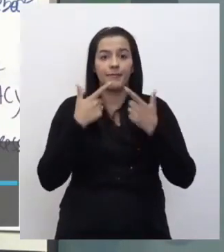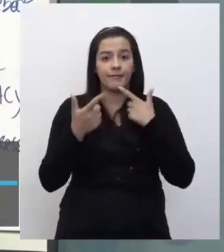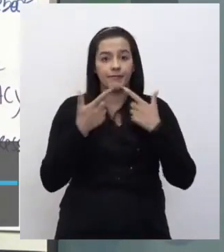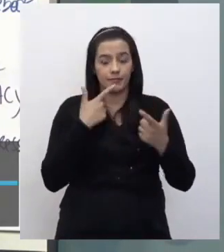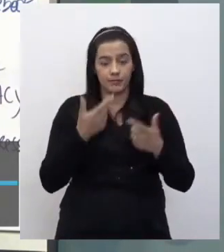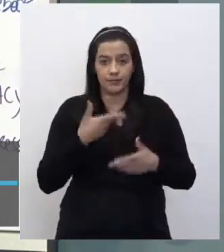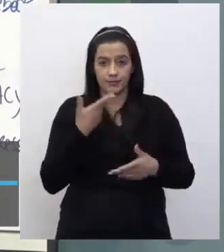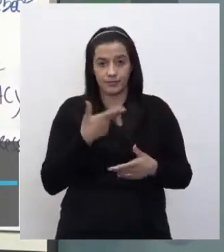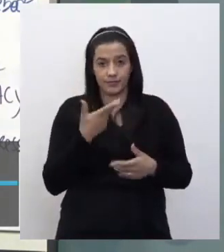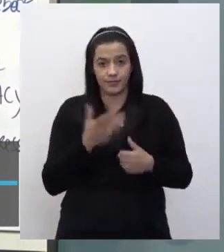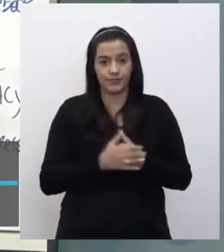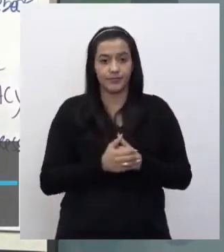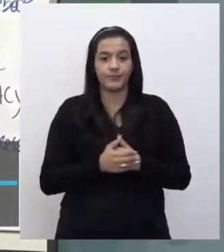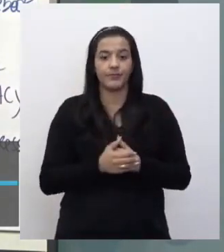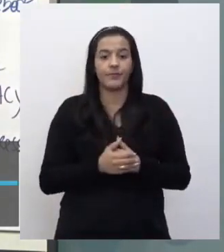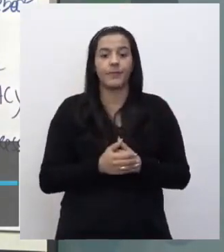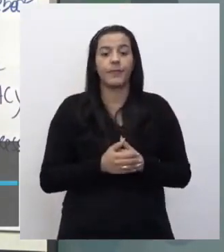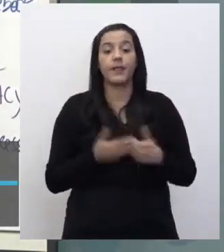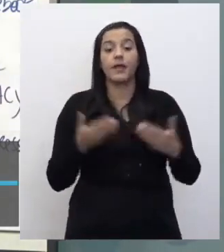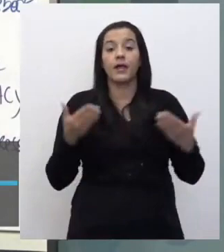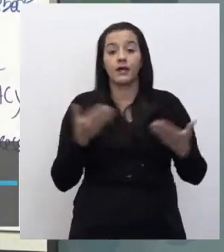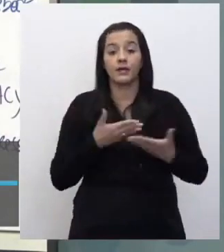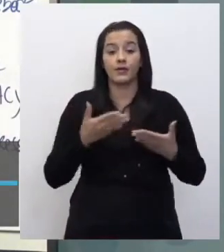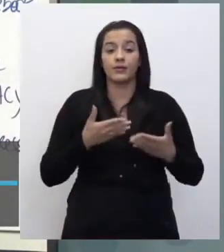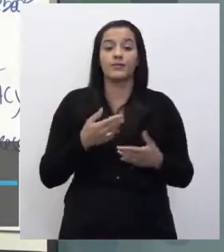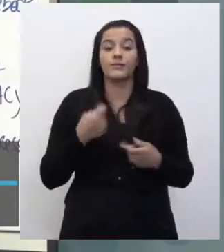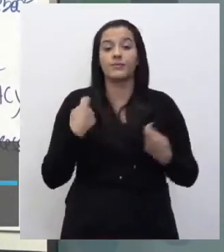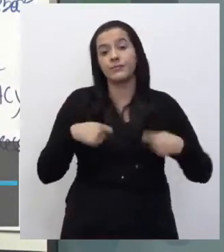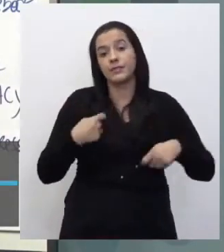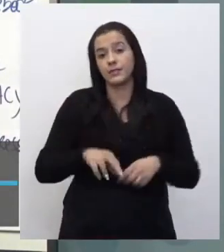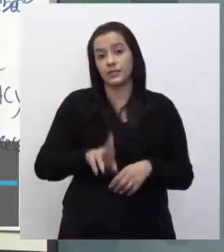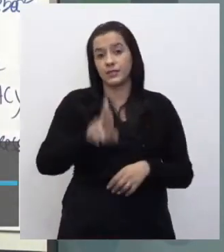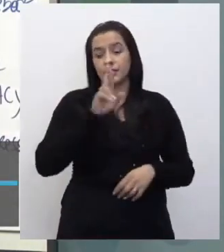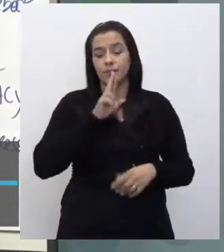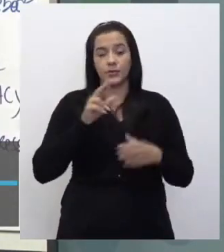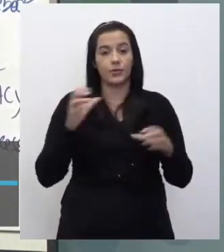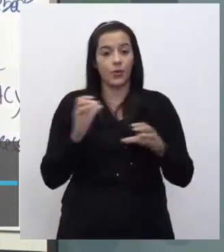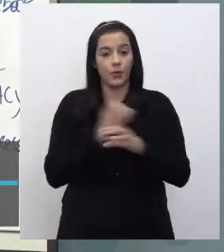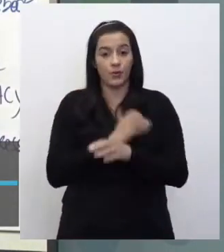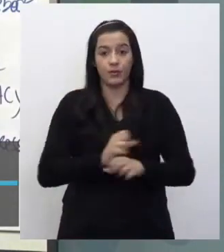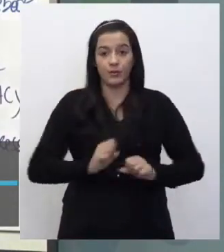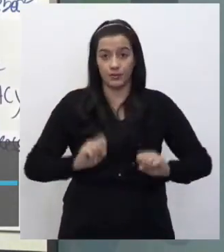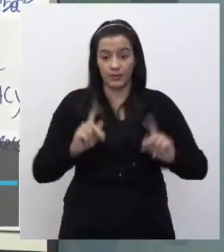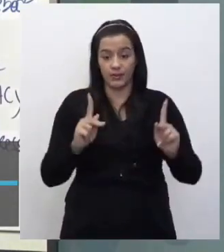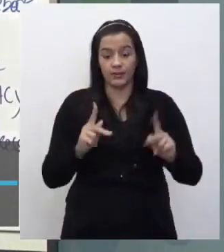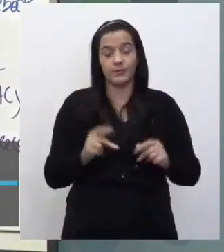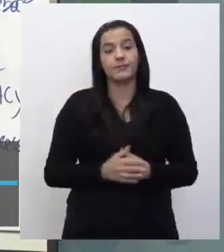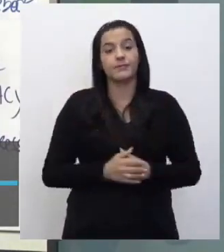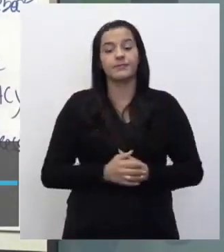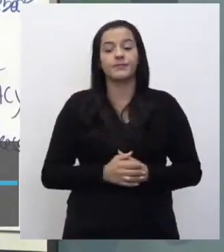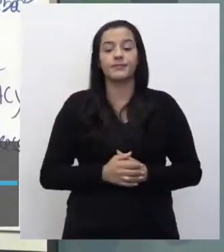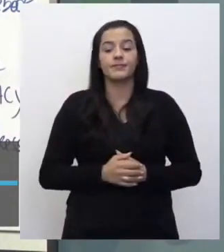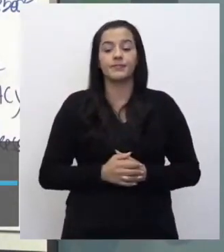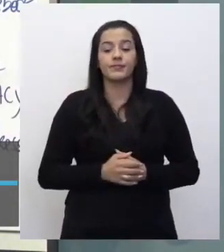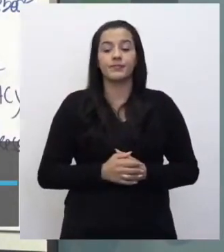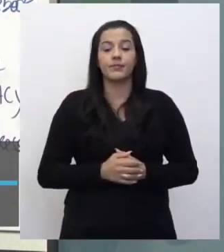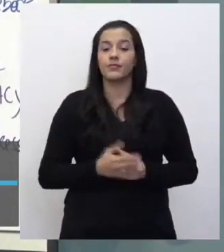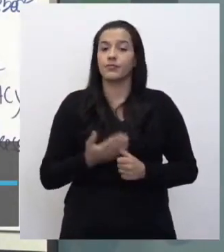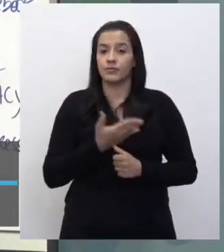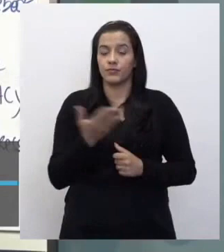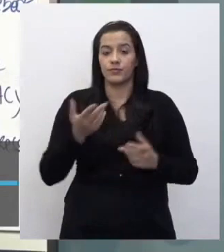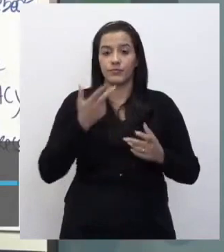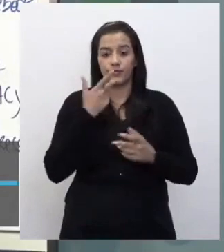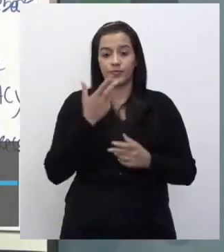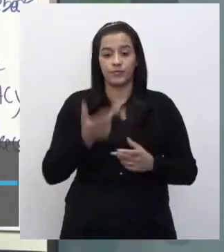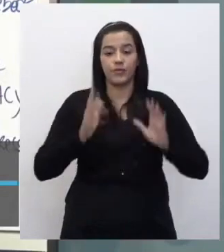nossa estrutura. Então, agora eu preciso das respostas completas, ok? Então, vamos lá para frente, falamos aqui do chat, vocês já deram a